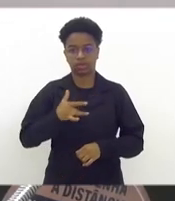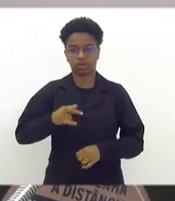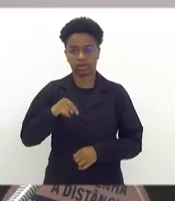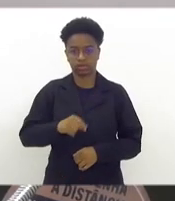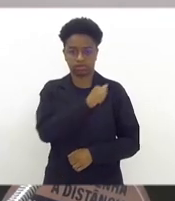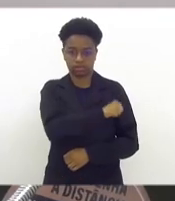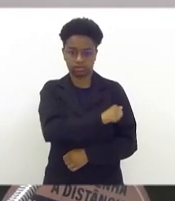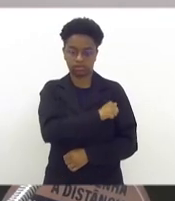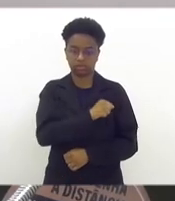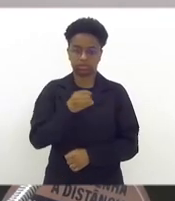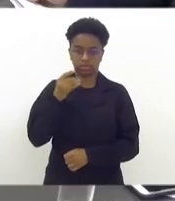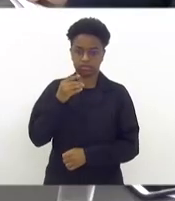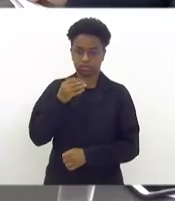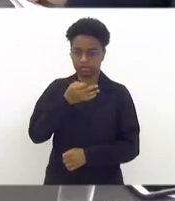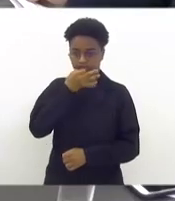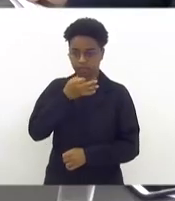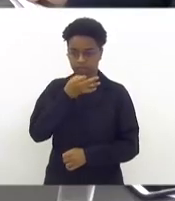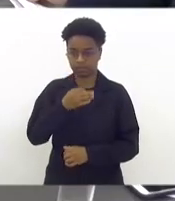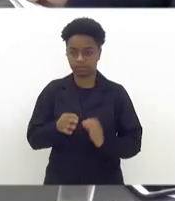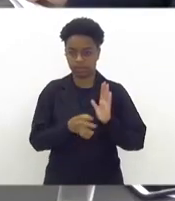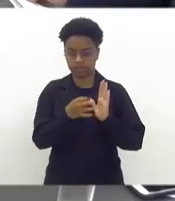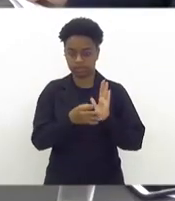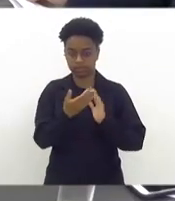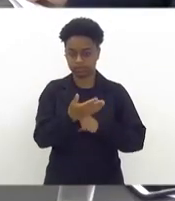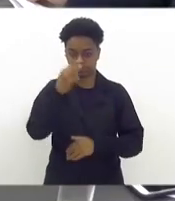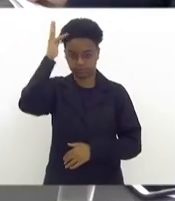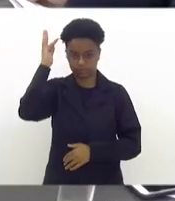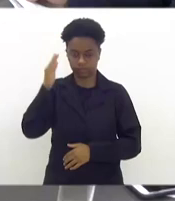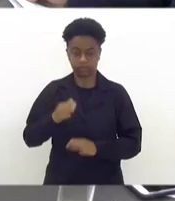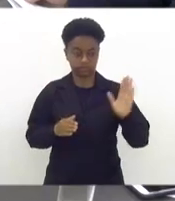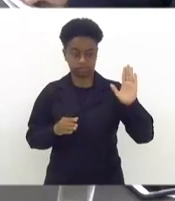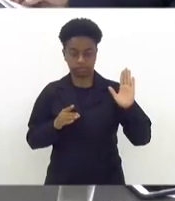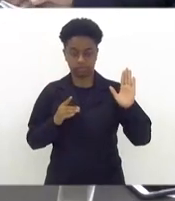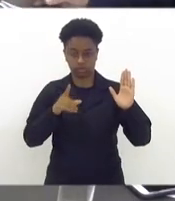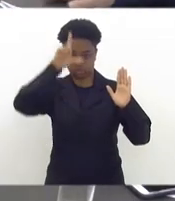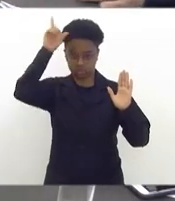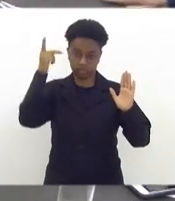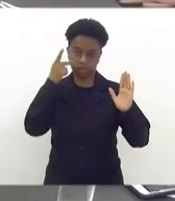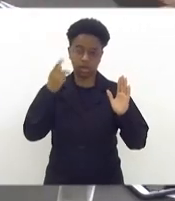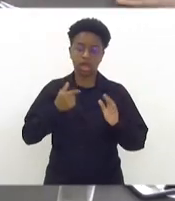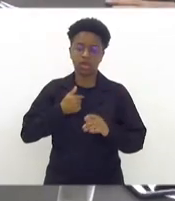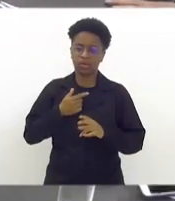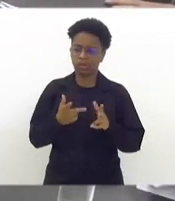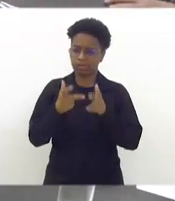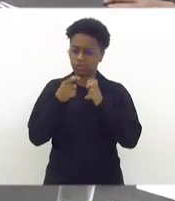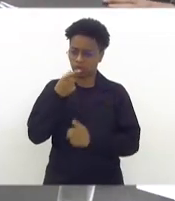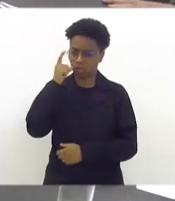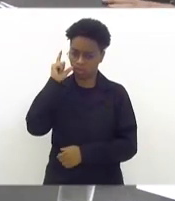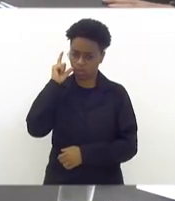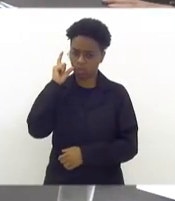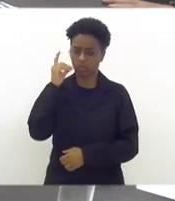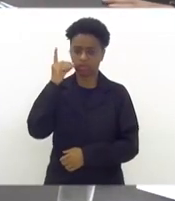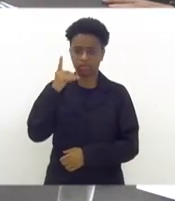Janeiro. Para aparecer, deputado Fred Pacheco. Questão de ordem, senhor presidente. Deputado Luiz Paulo. Senhor presidente, pelo que eu ouvi ontem no plenário, o deputado